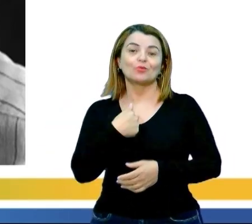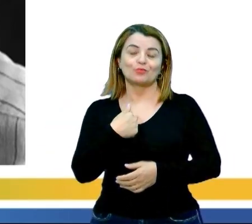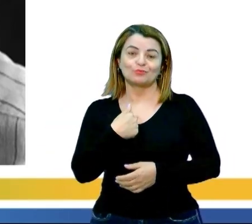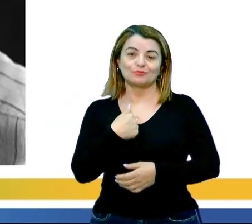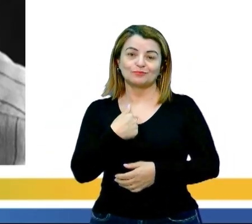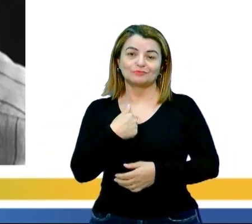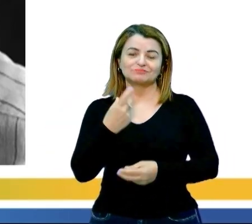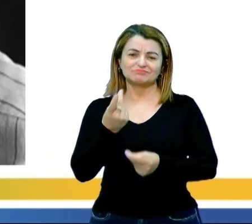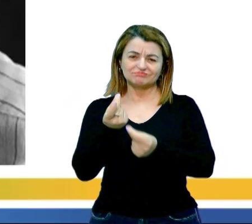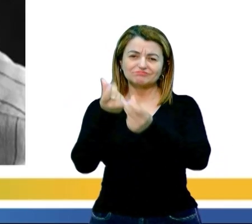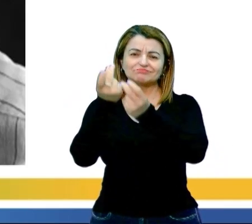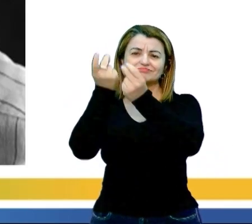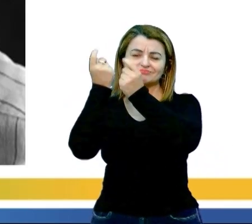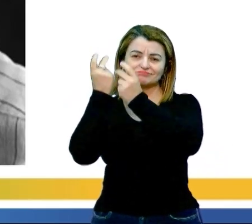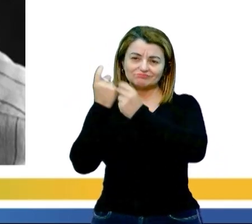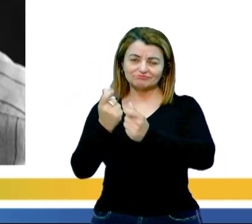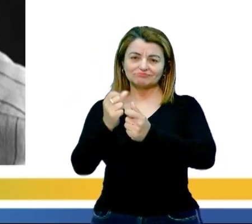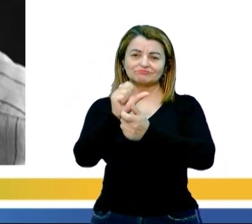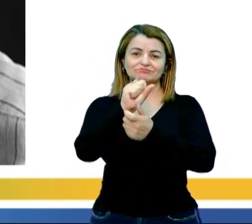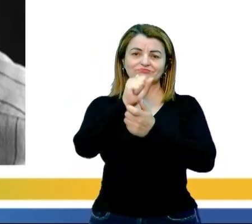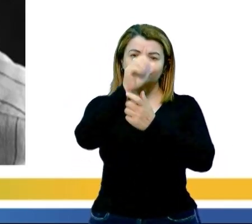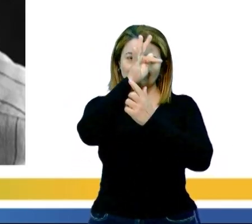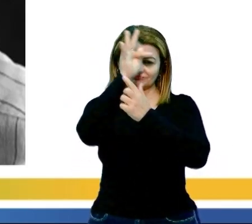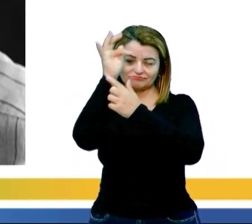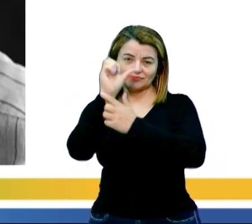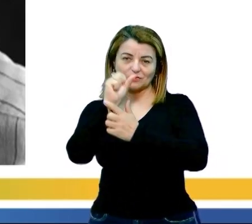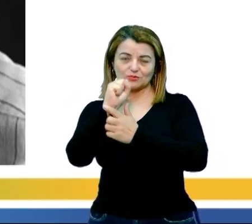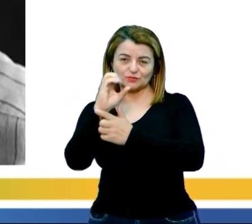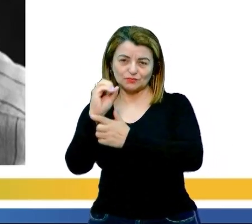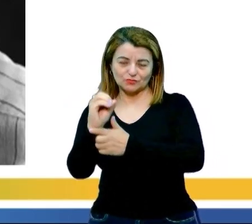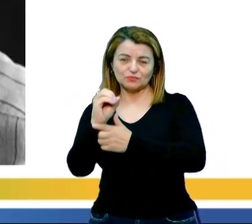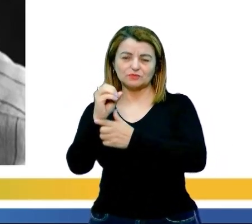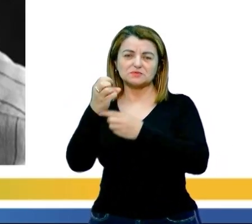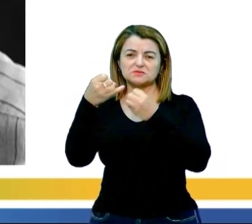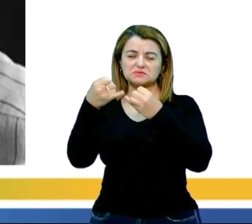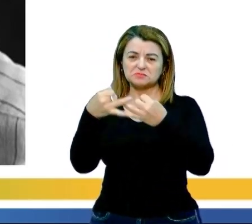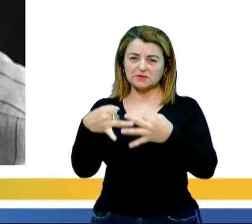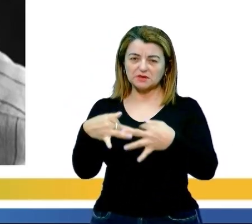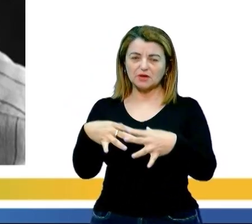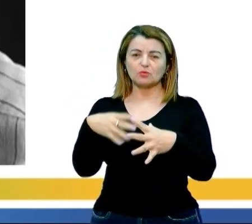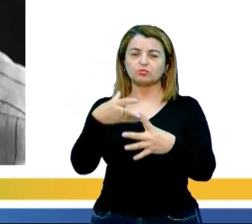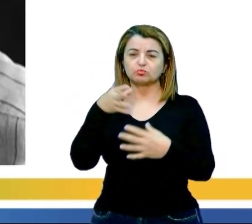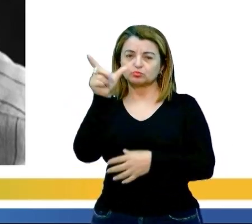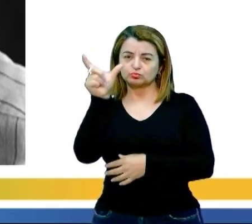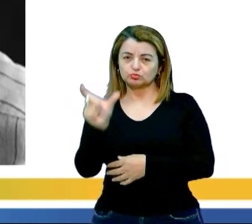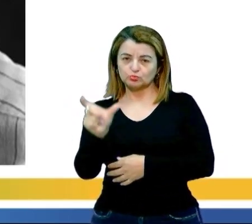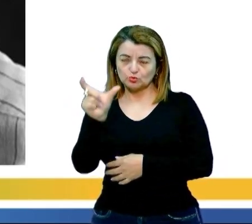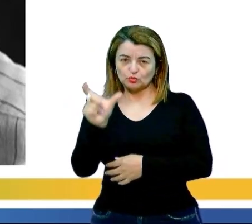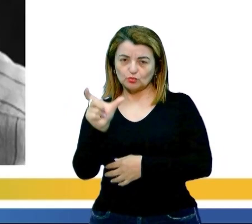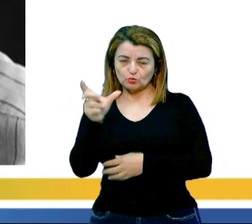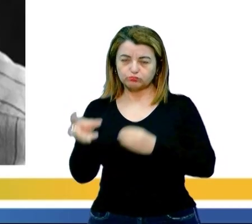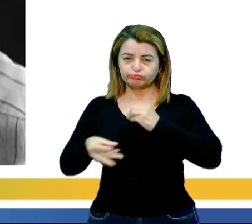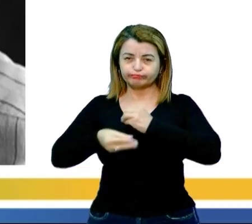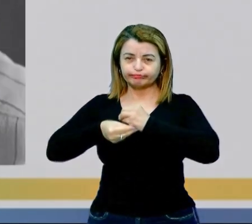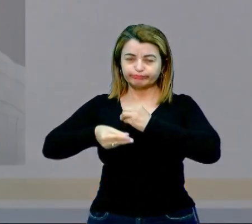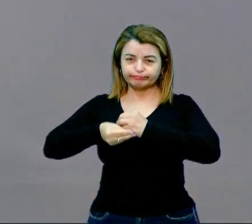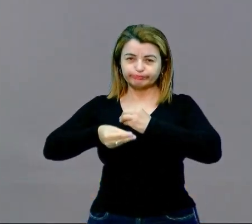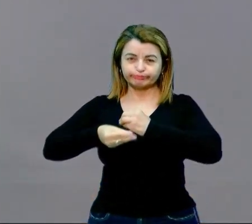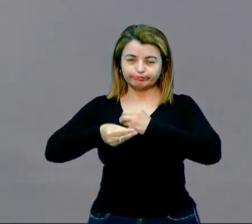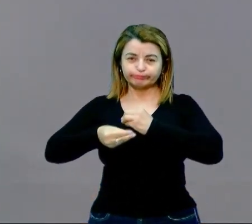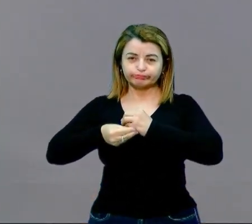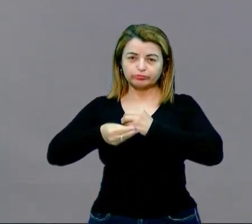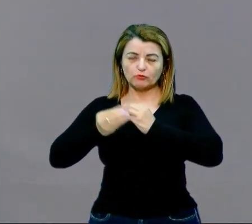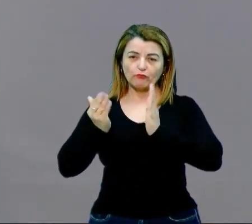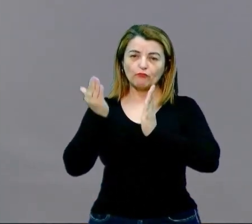Desde a antiguidade, Sócrates tentou definir o homem. O homem é um ser dotado de uma natureza racional voltada para o